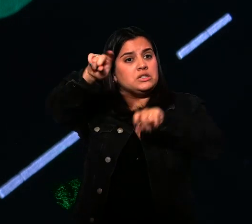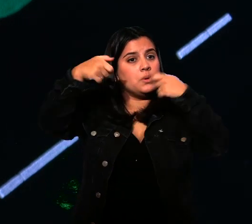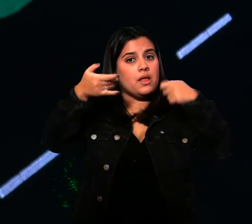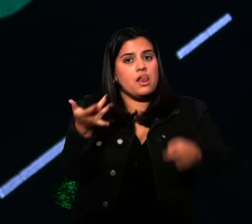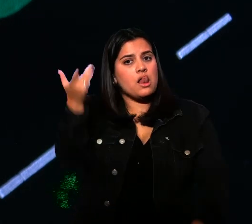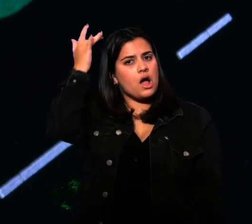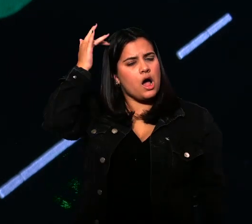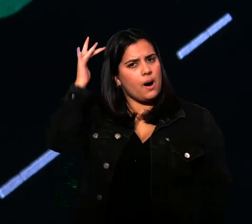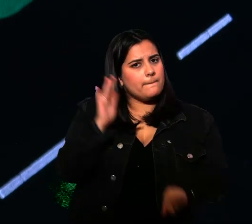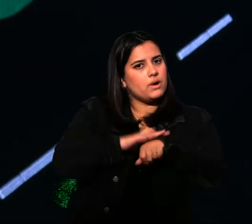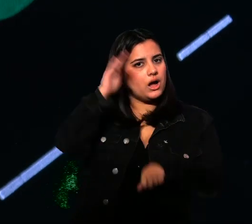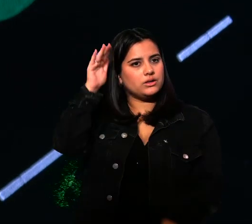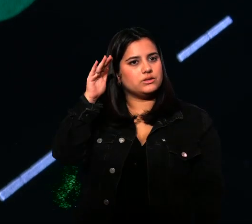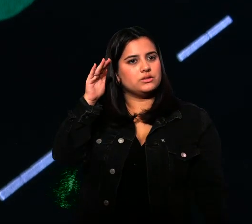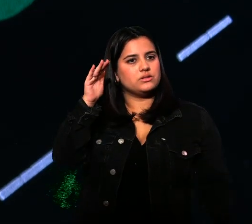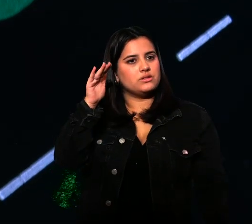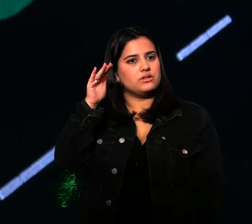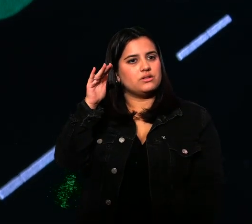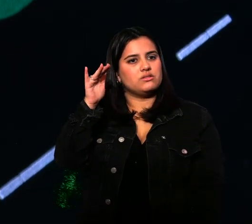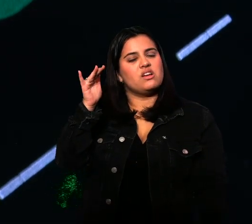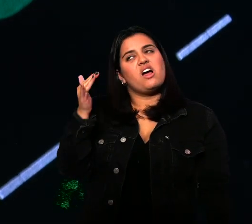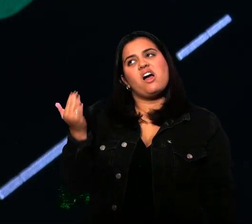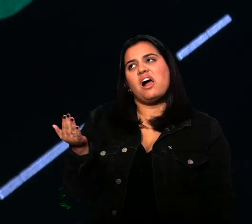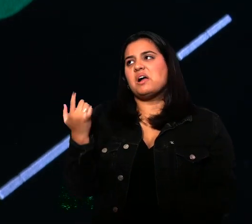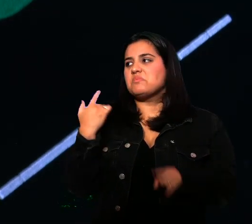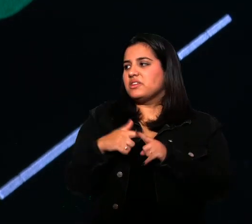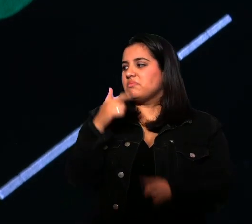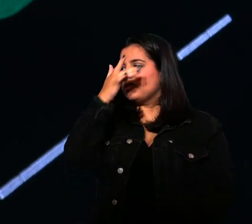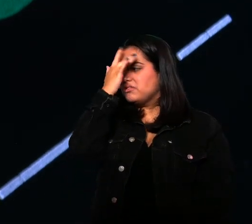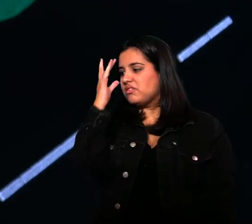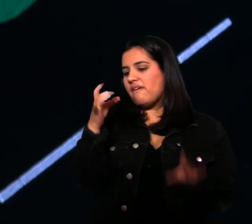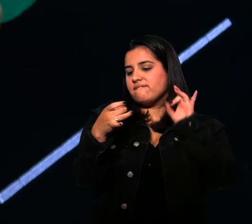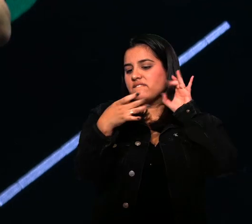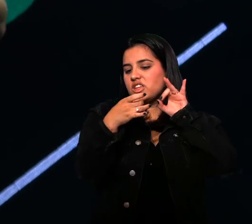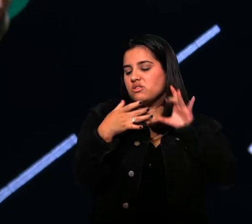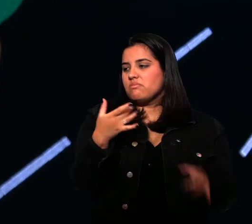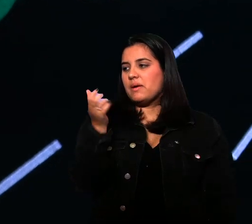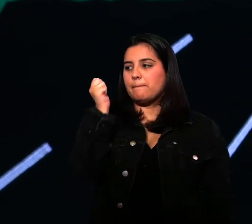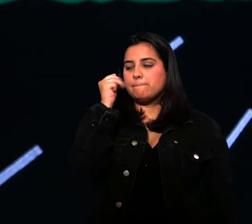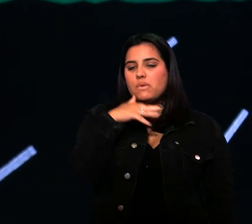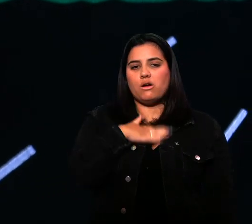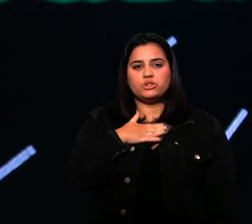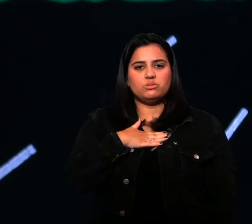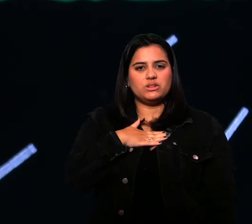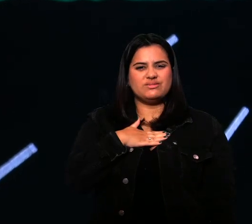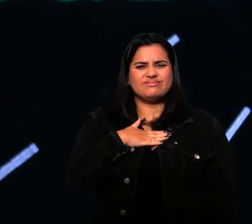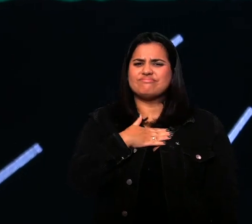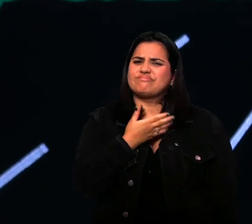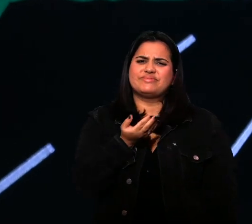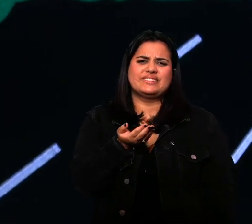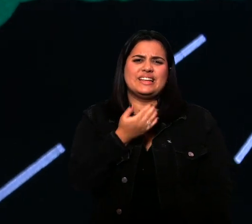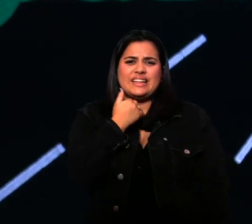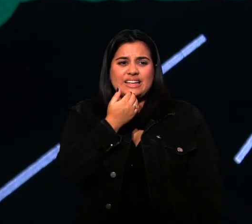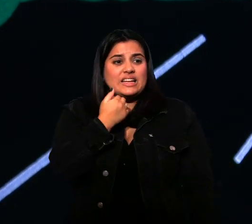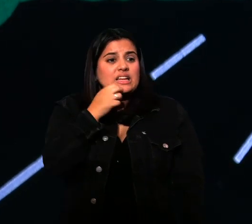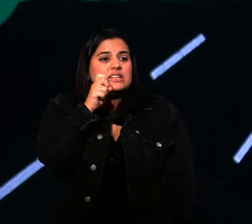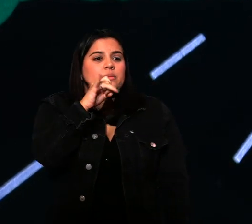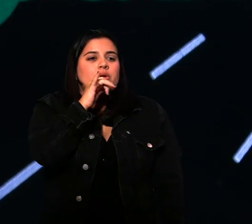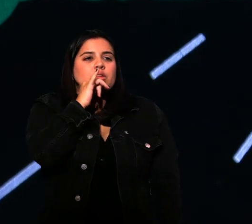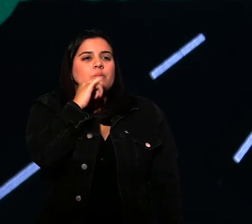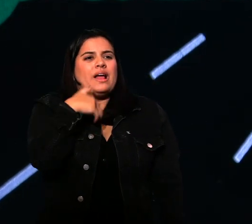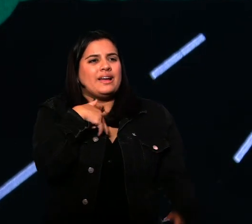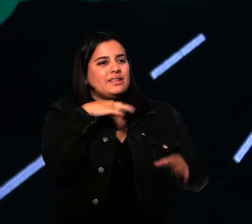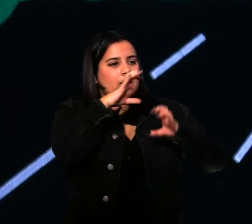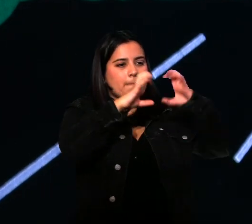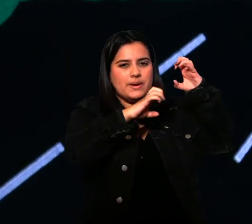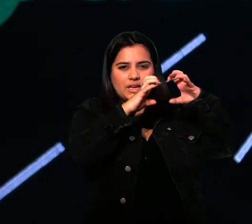as pessoas talvez falaram alguma coisa que você não entendeu, ou você está com impressões erradas a respeito de alguém. Se você está entendendo alguma coisa, vai e conversa com a pessoa, para